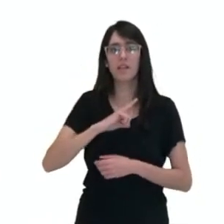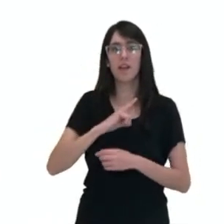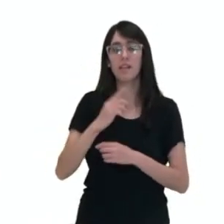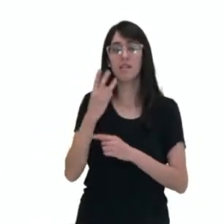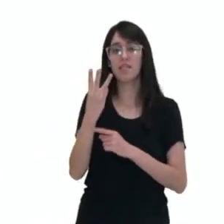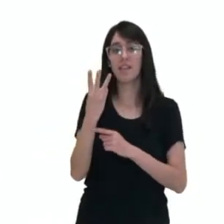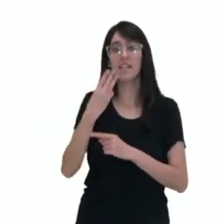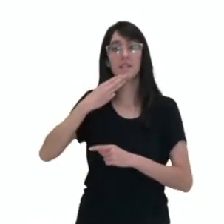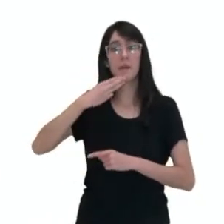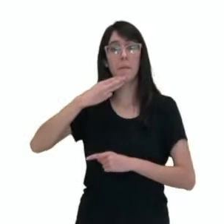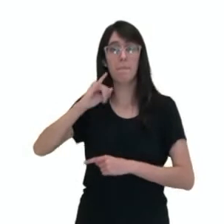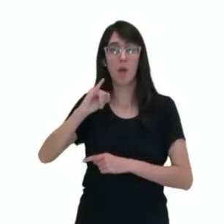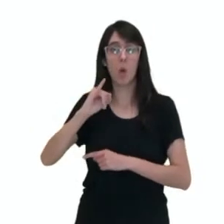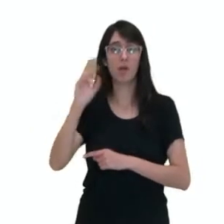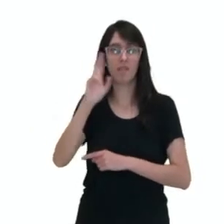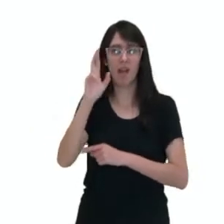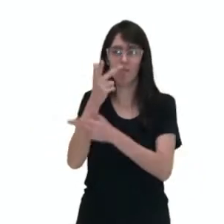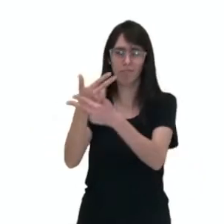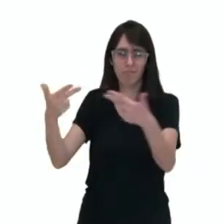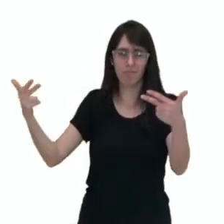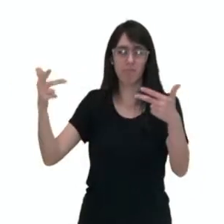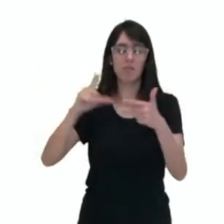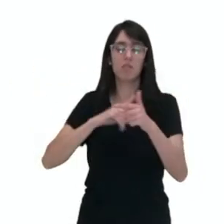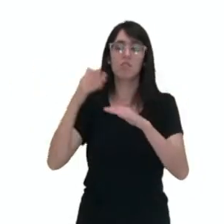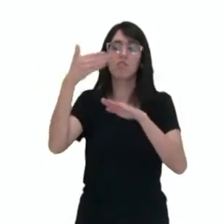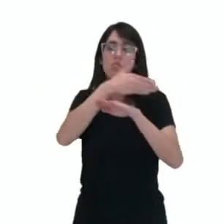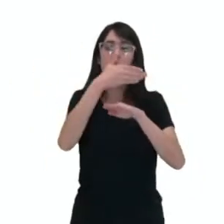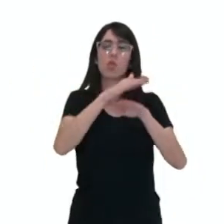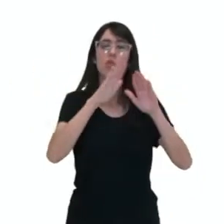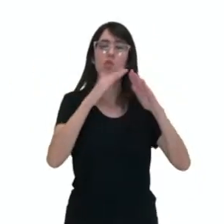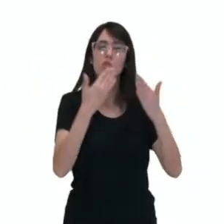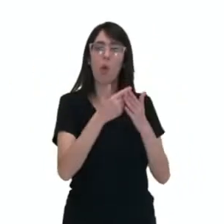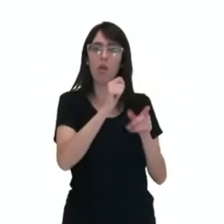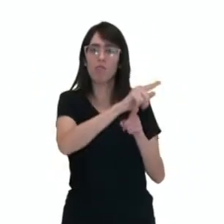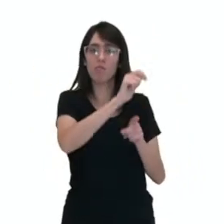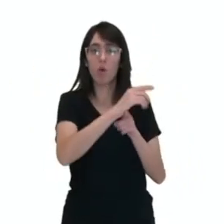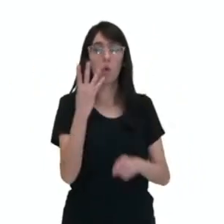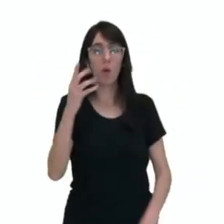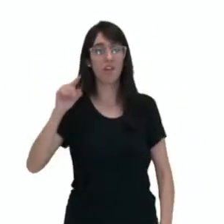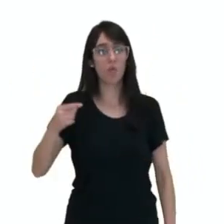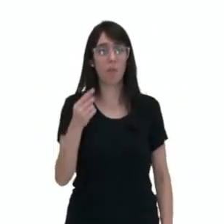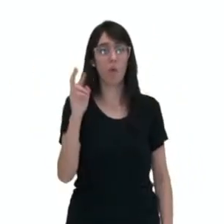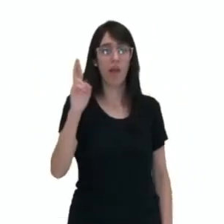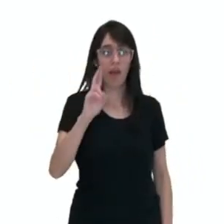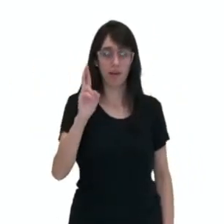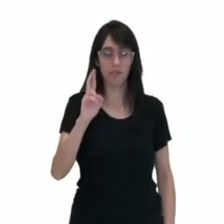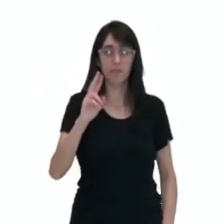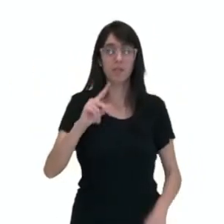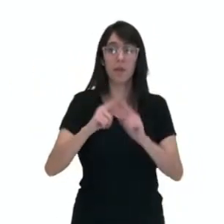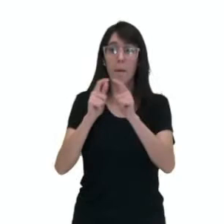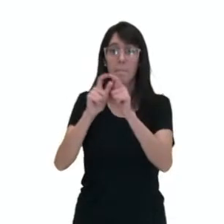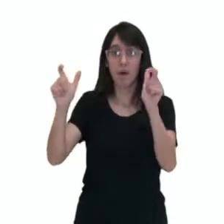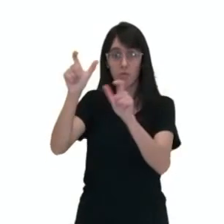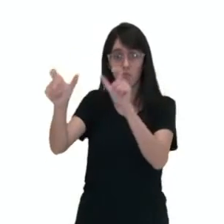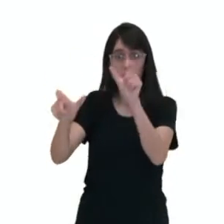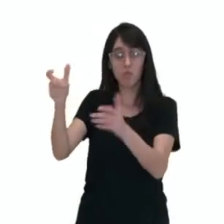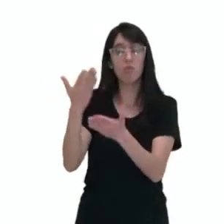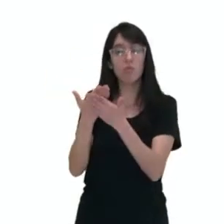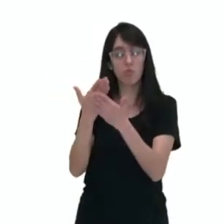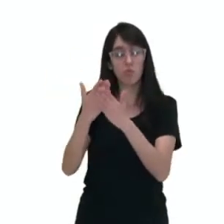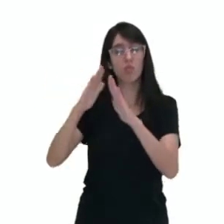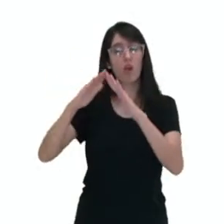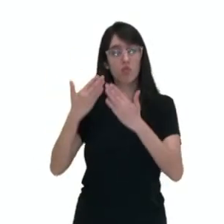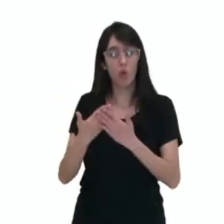escola com uma mensalidade em torno de R$4.000, quando a maioria dos brasileiros estudam em escolas públicas, às vezes